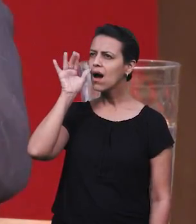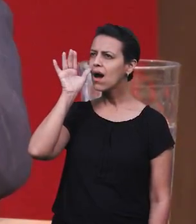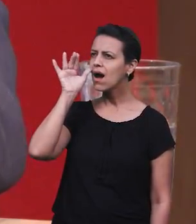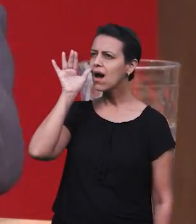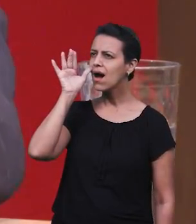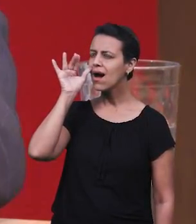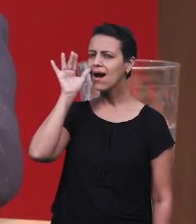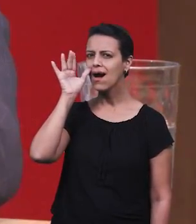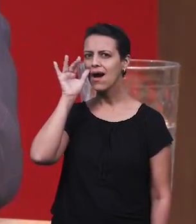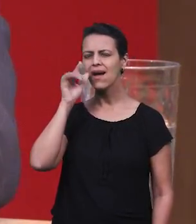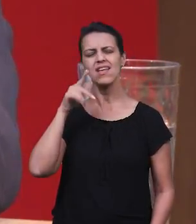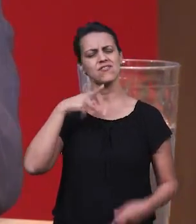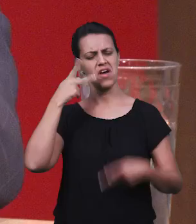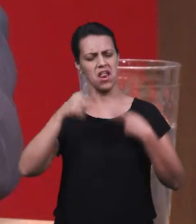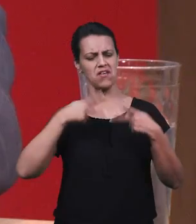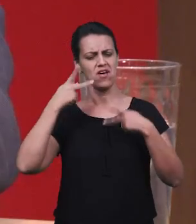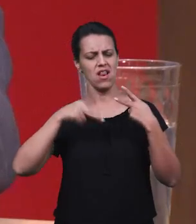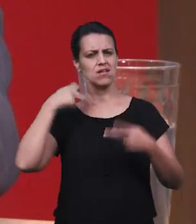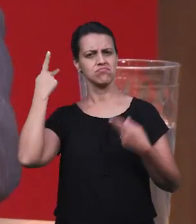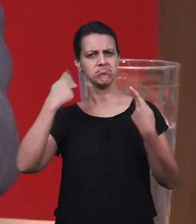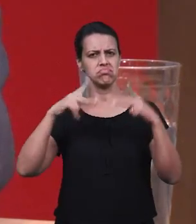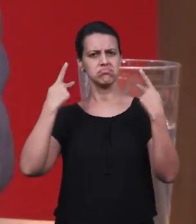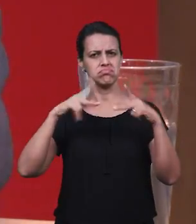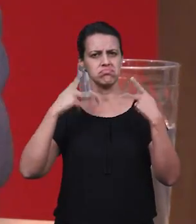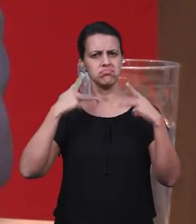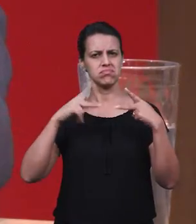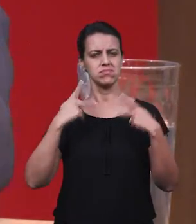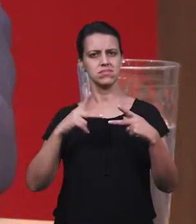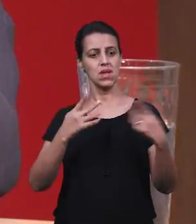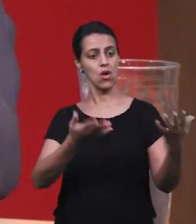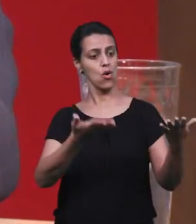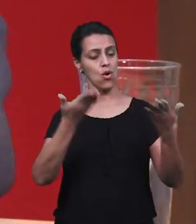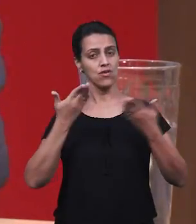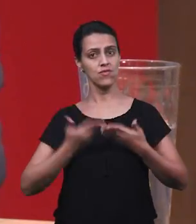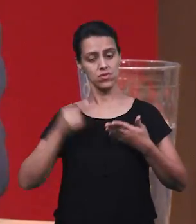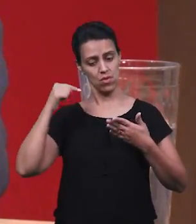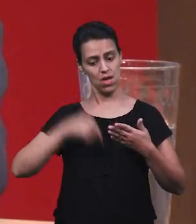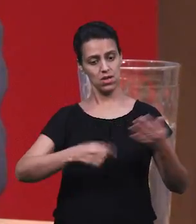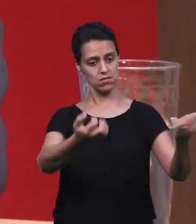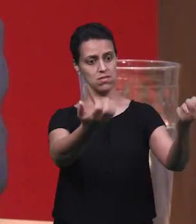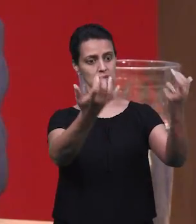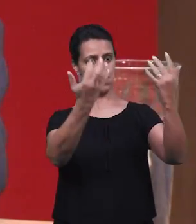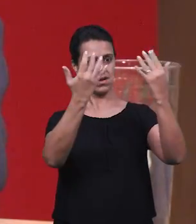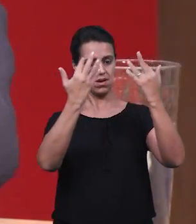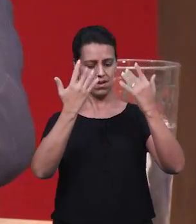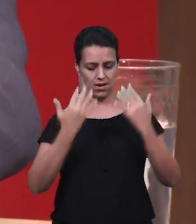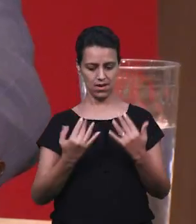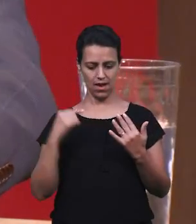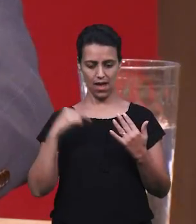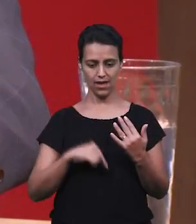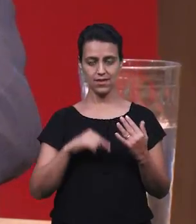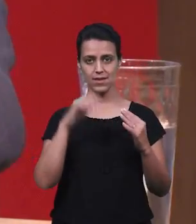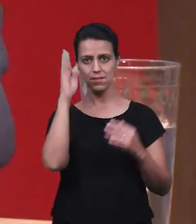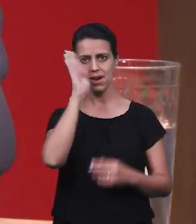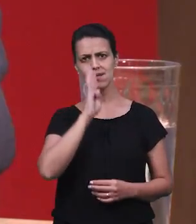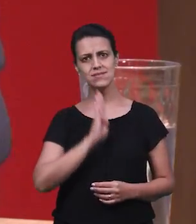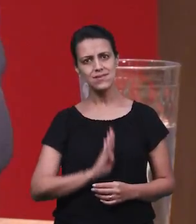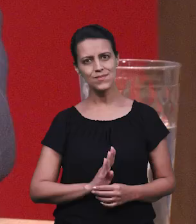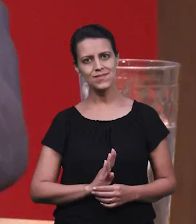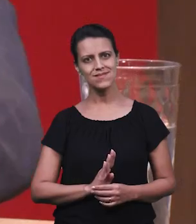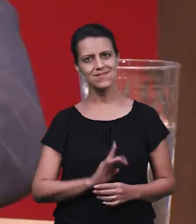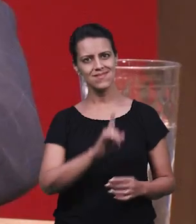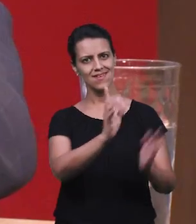ele continuou falando, convidou um grupo para vir ao Brasil. Esse grupo de jovens,